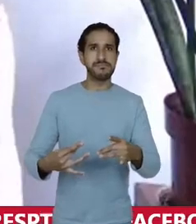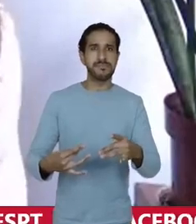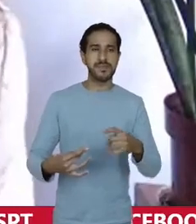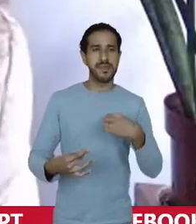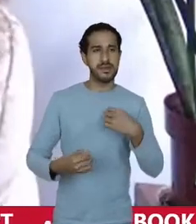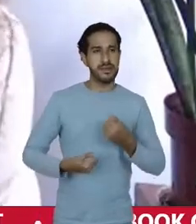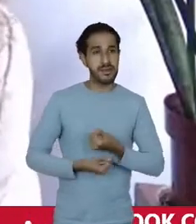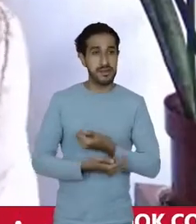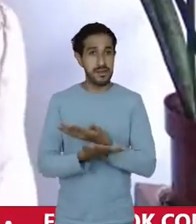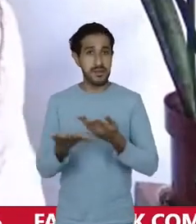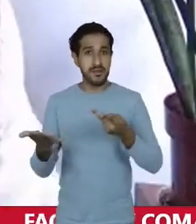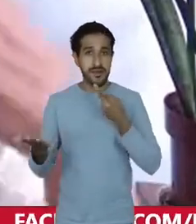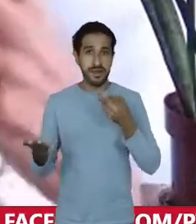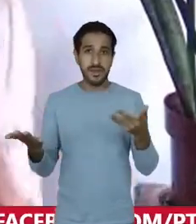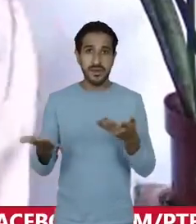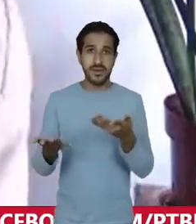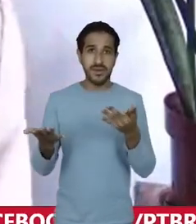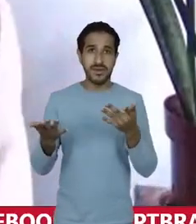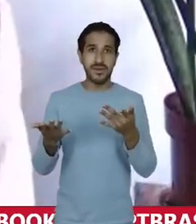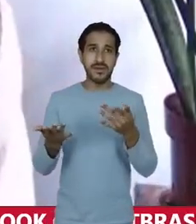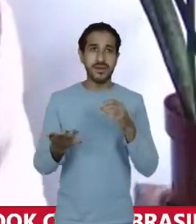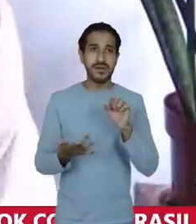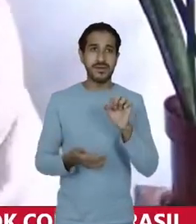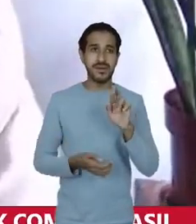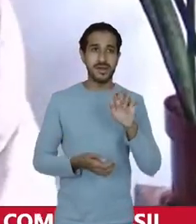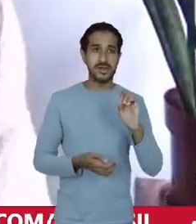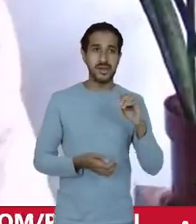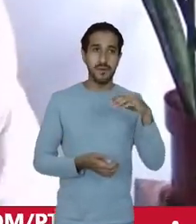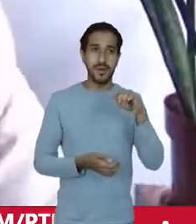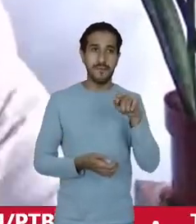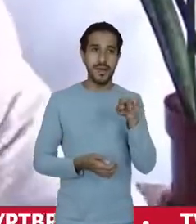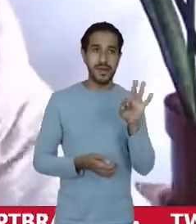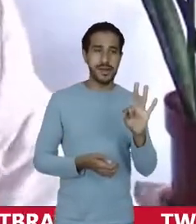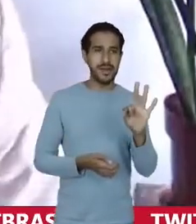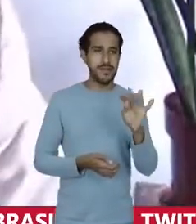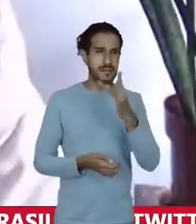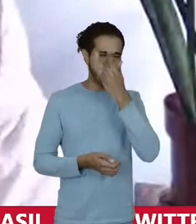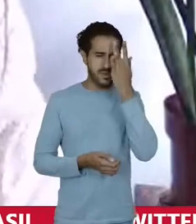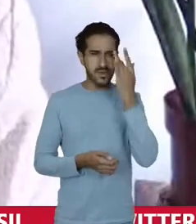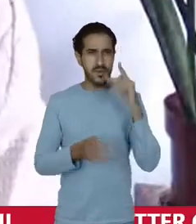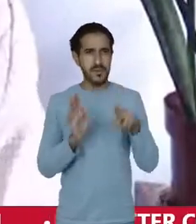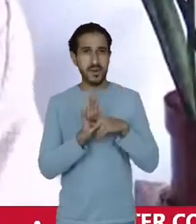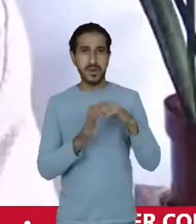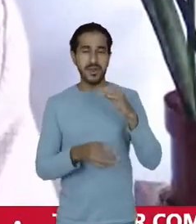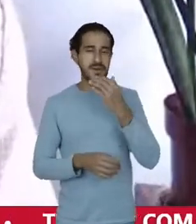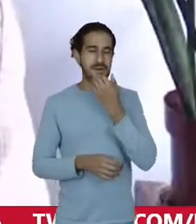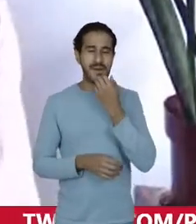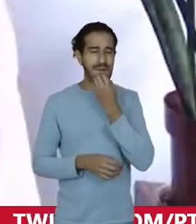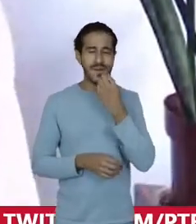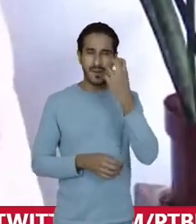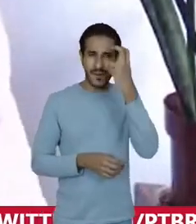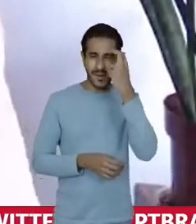aqui eu dedico hoje, né, essa fala, Sérgio Mamberti, esse homem da cultura, esse ator, esse homem que nos